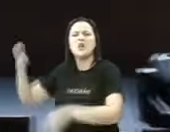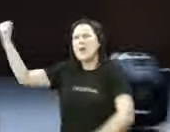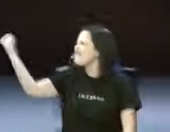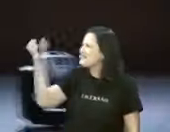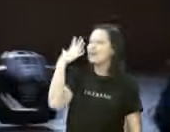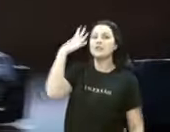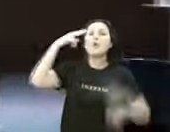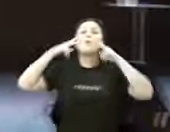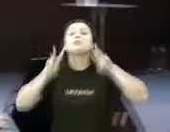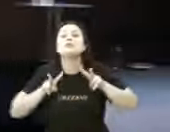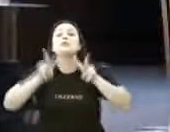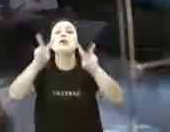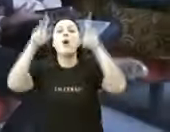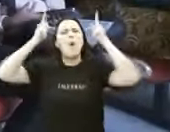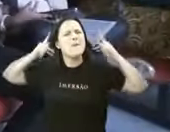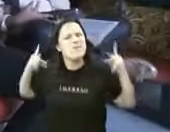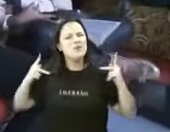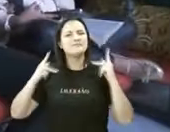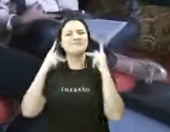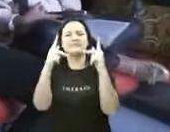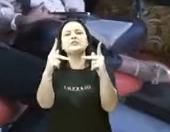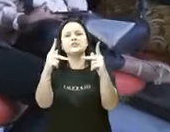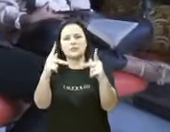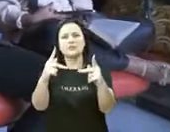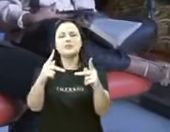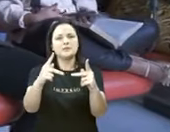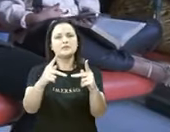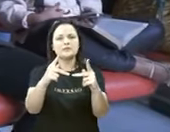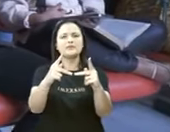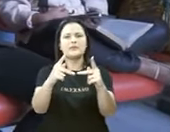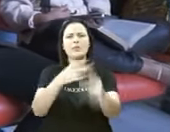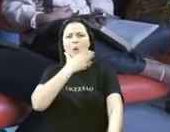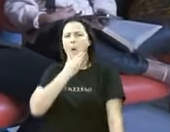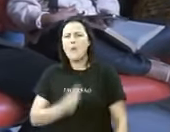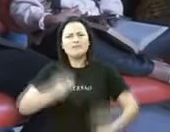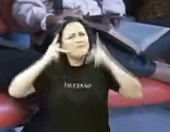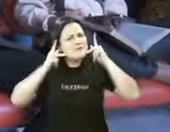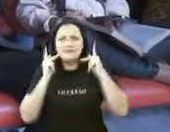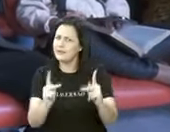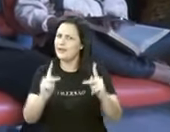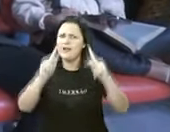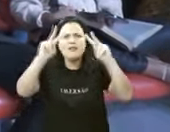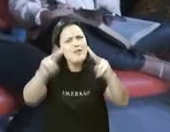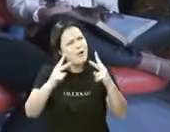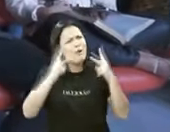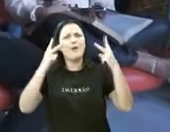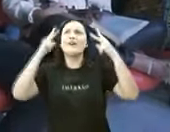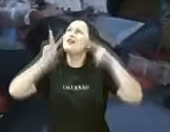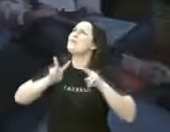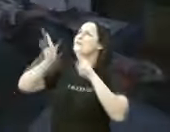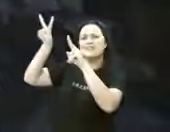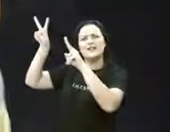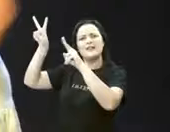revelações, visões, profecias. Ah, profeta, olha como Deus te